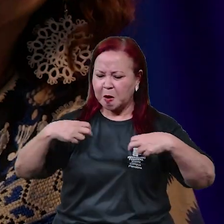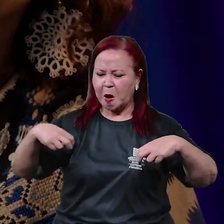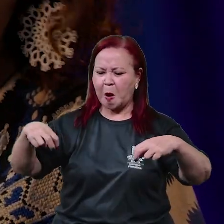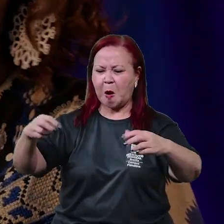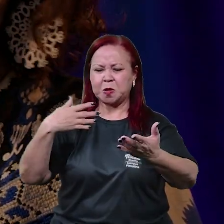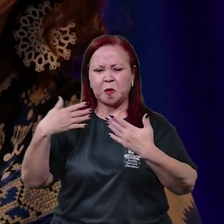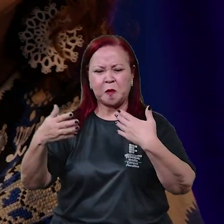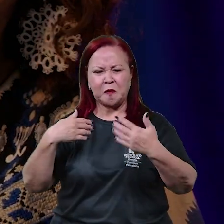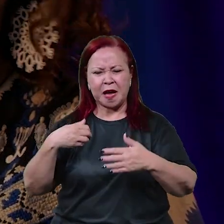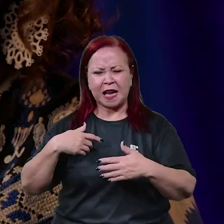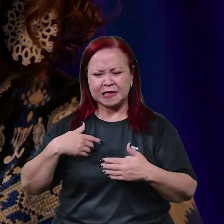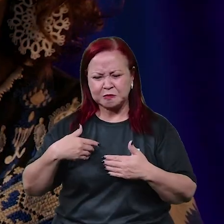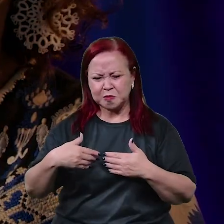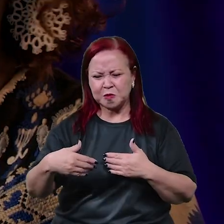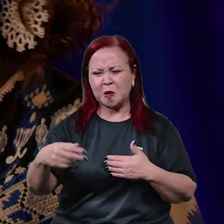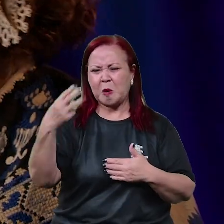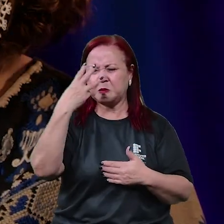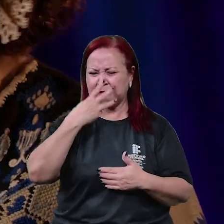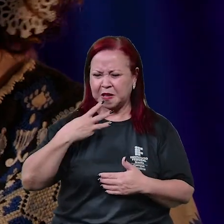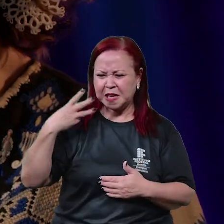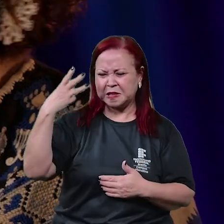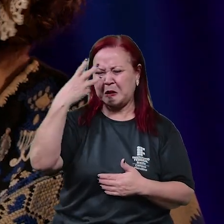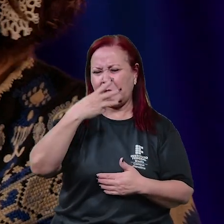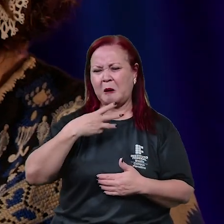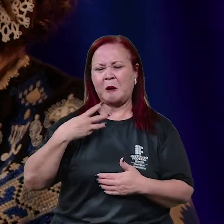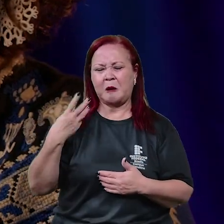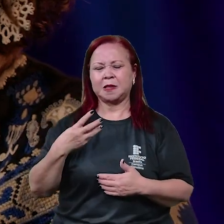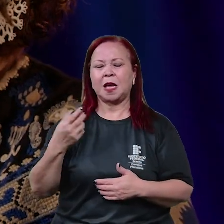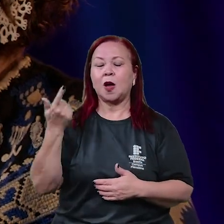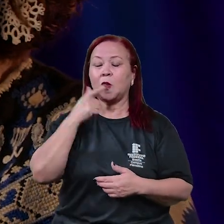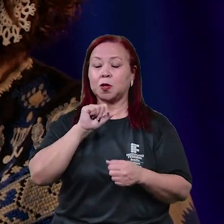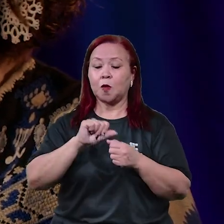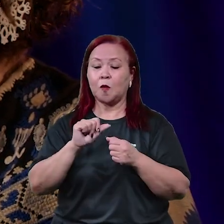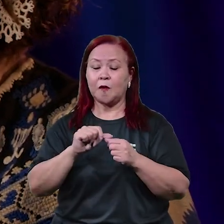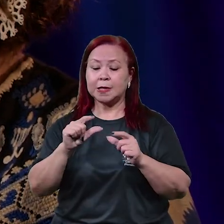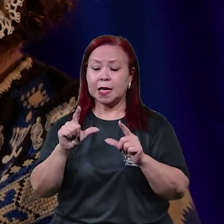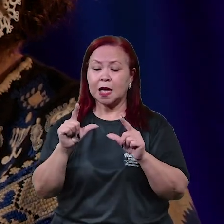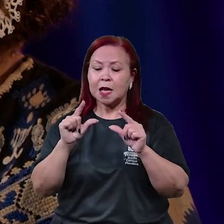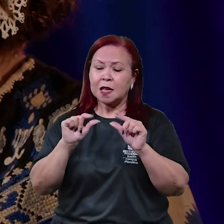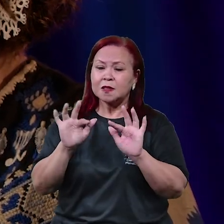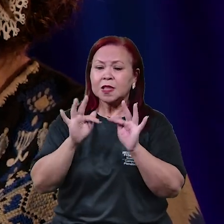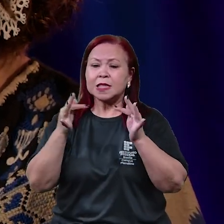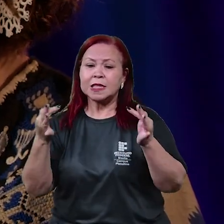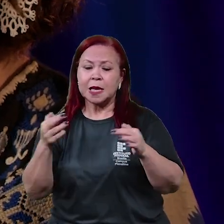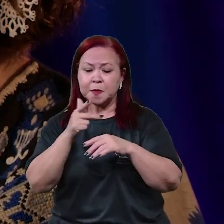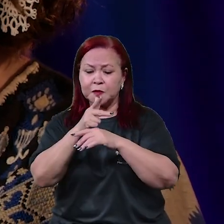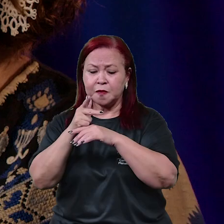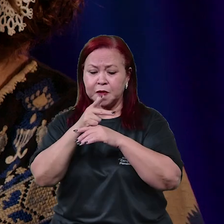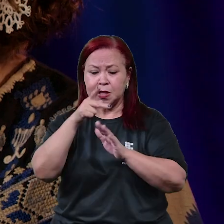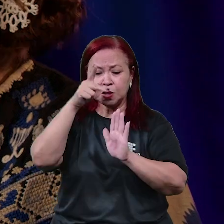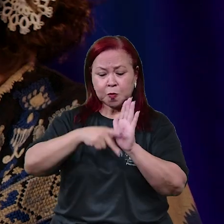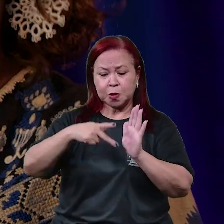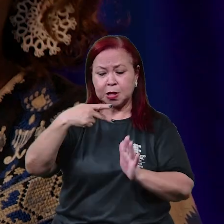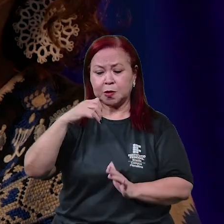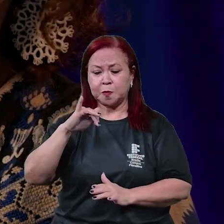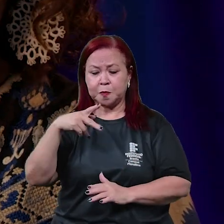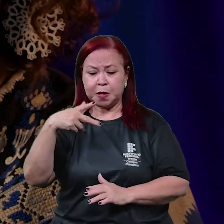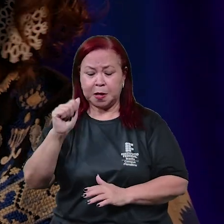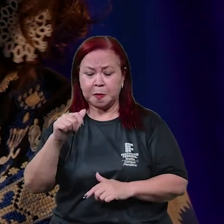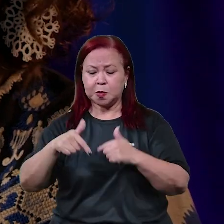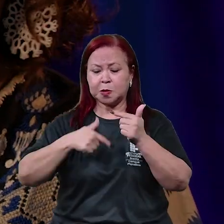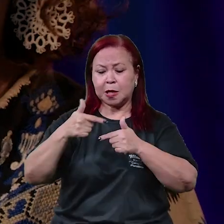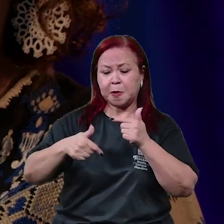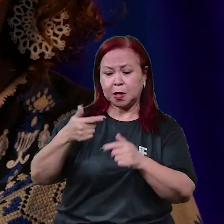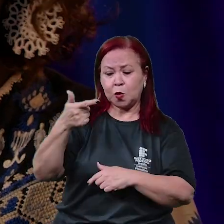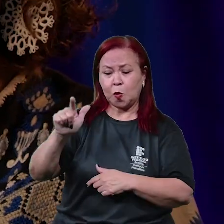lá, 3 horas, 2 horas, e elas, né, a gente conseguiu fazer um pequeno vídeo com esse projeto Pipa, mas a gente está trabalhando num